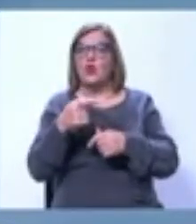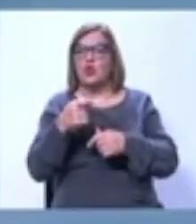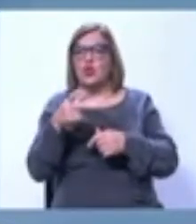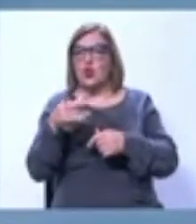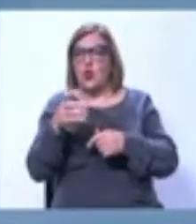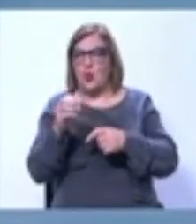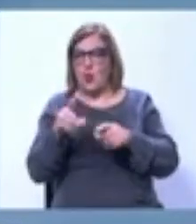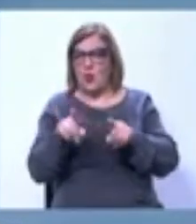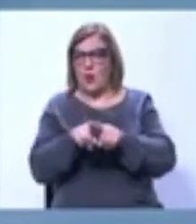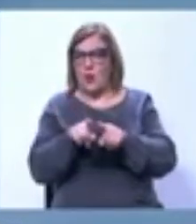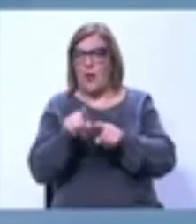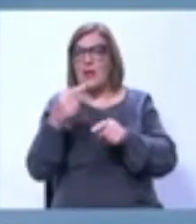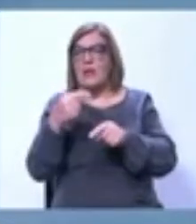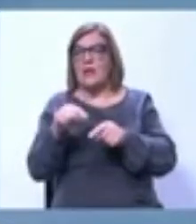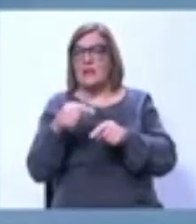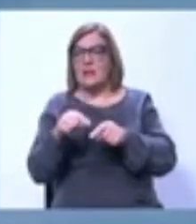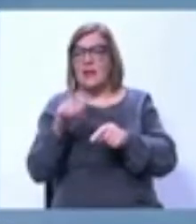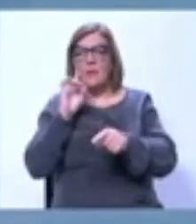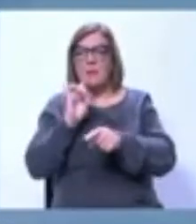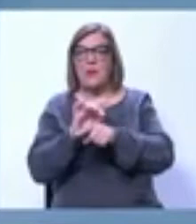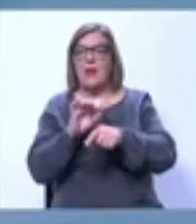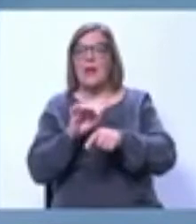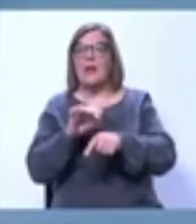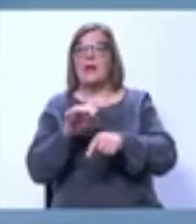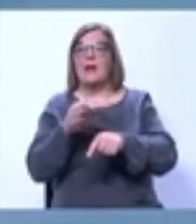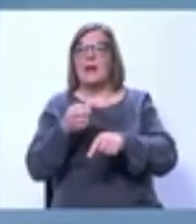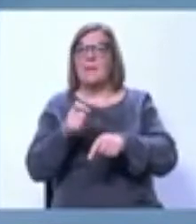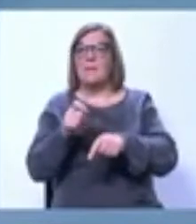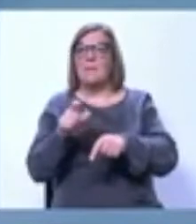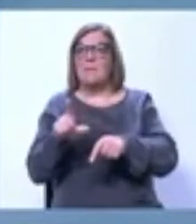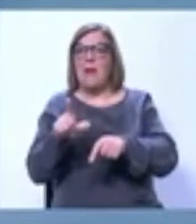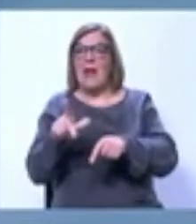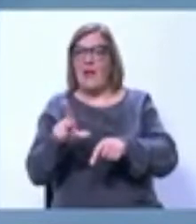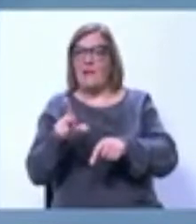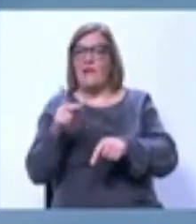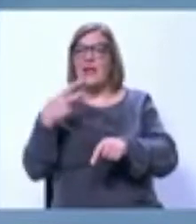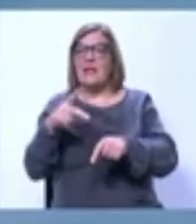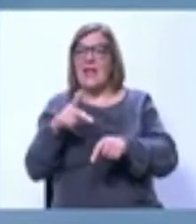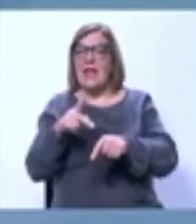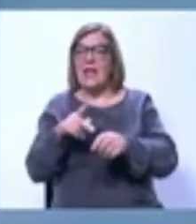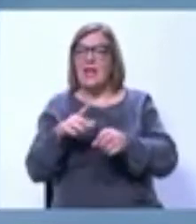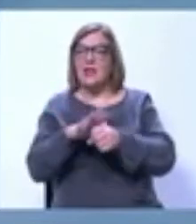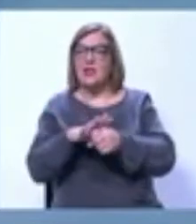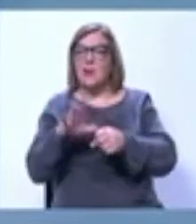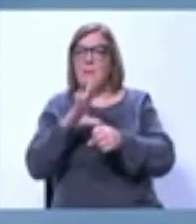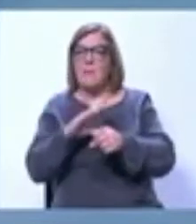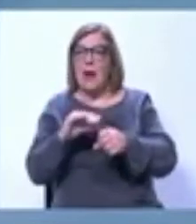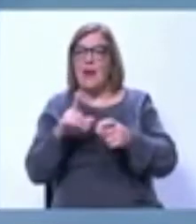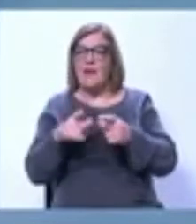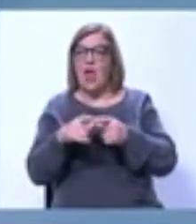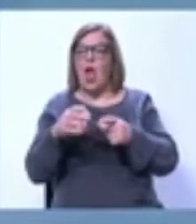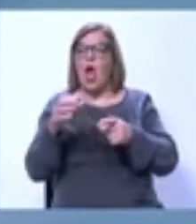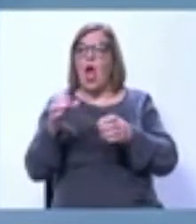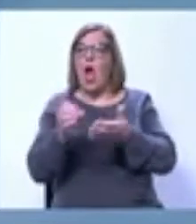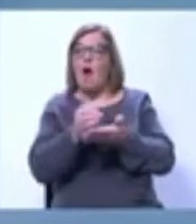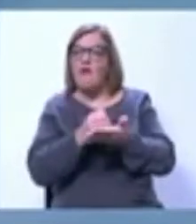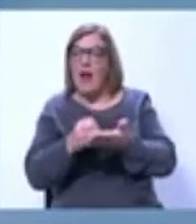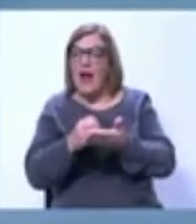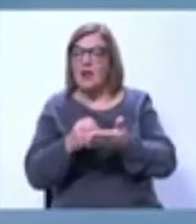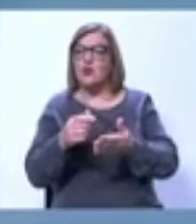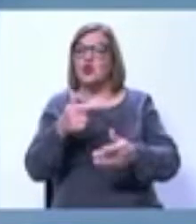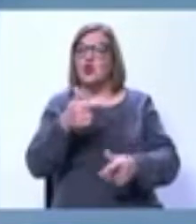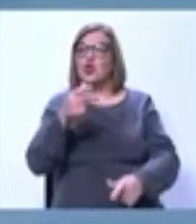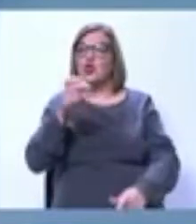andam Trial e ela existe mais comumente na pelve é que é a região mais afetada os ovários as